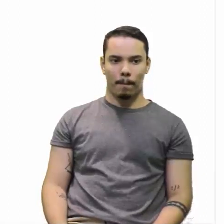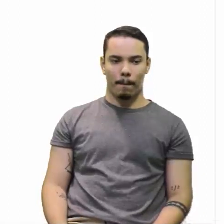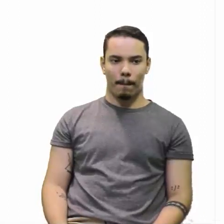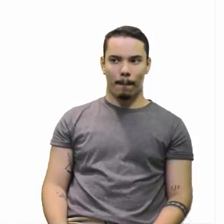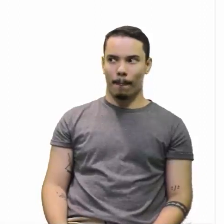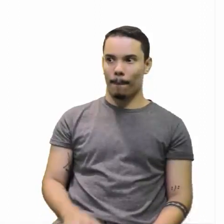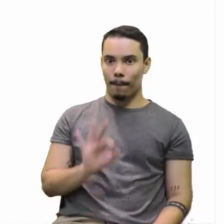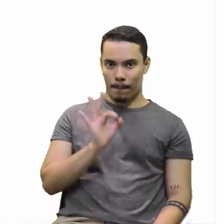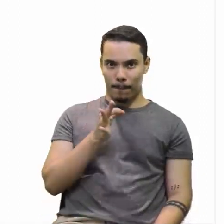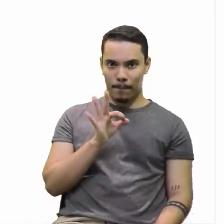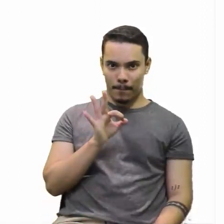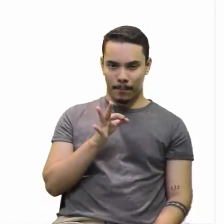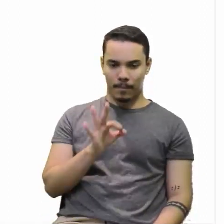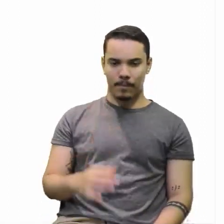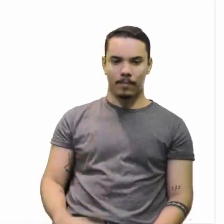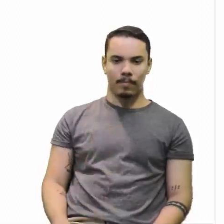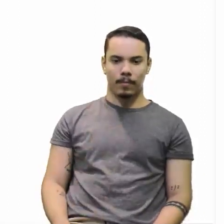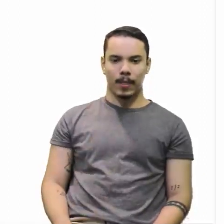Certo?